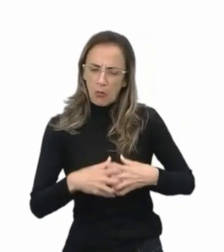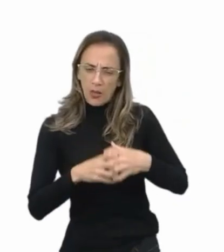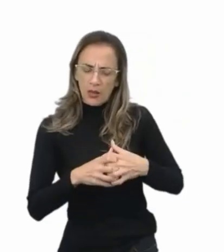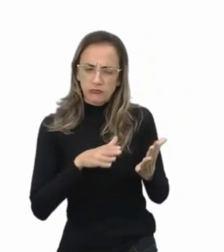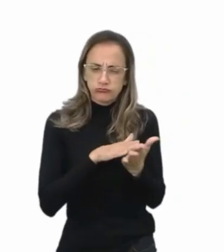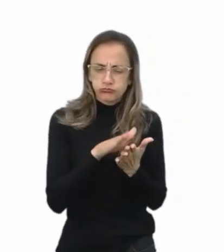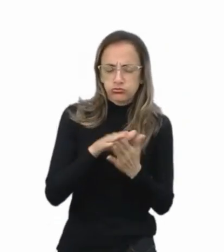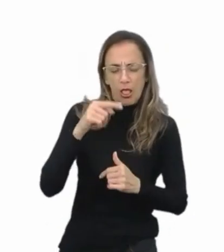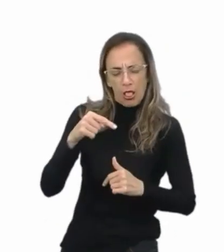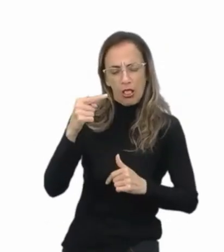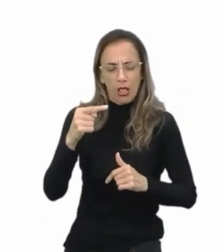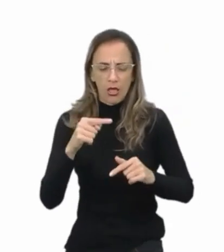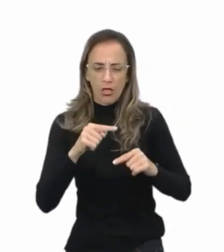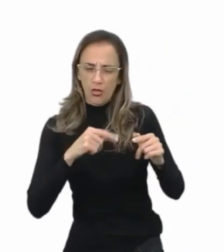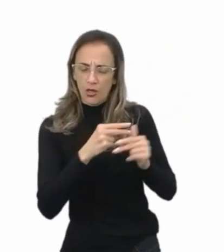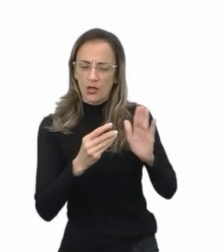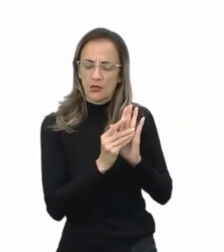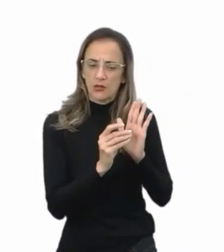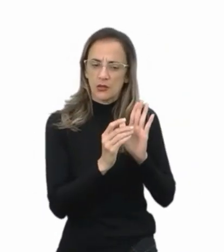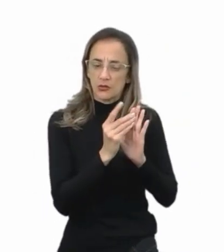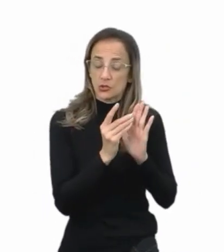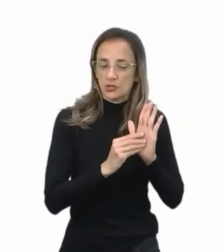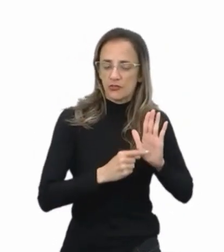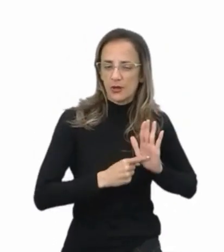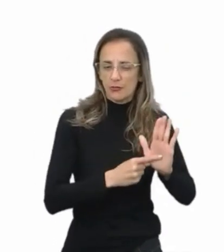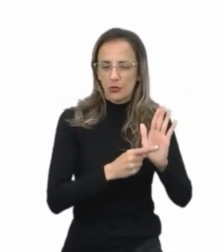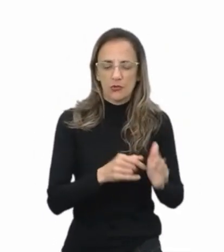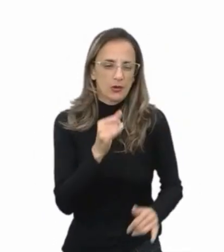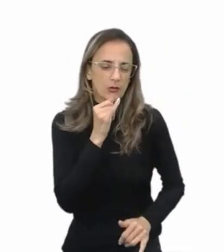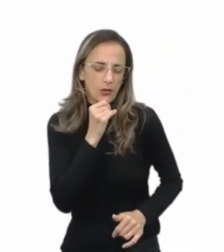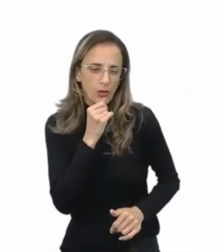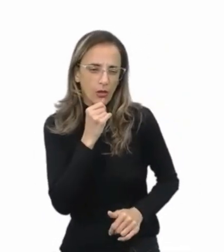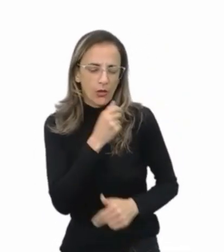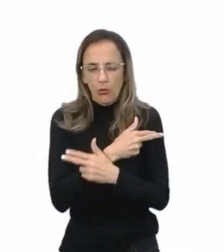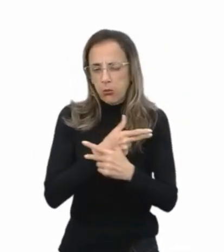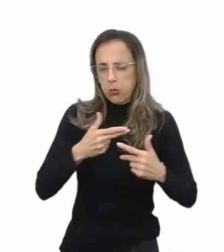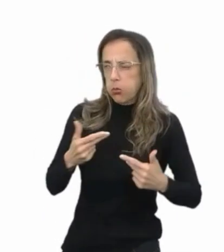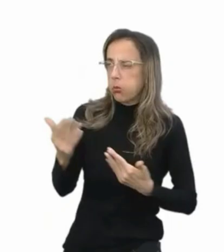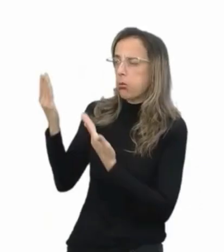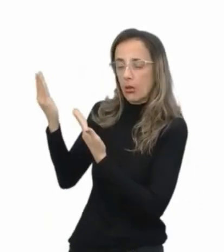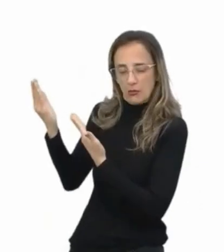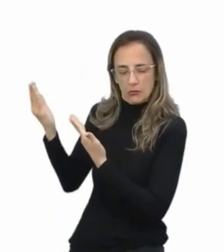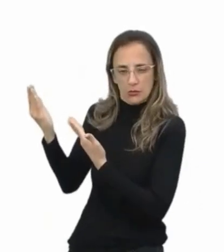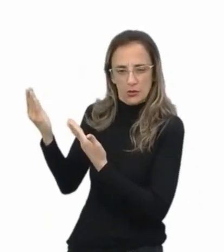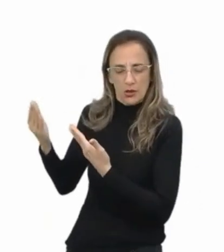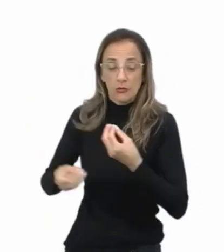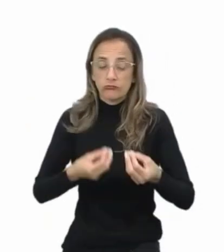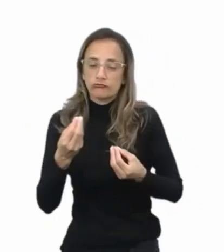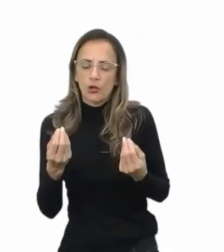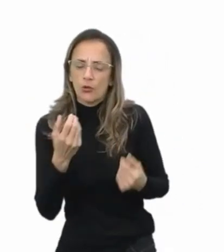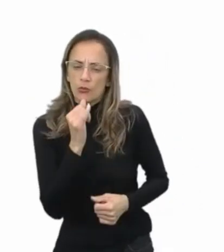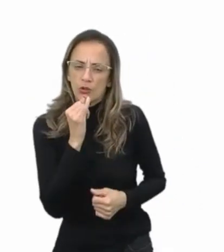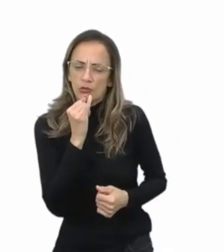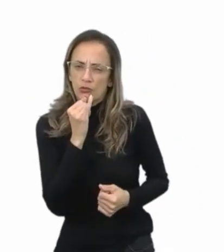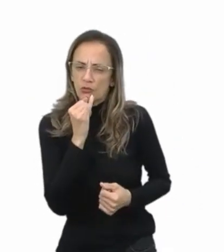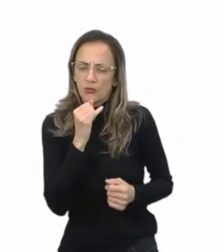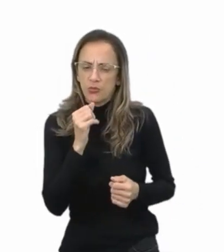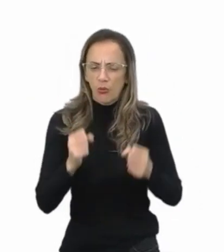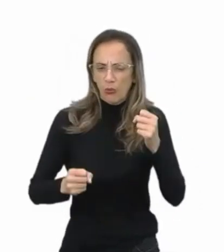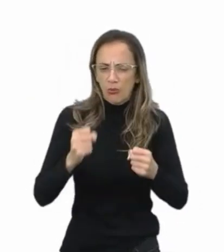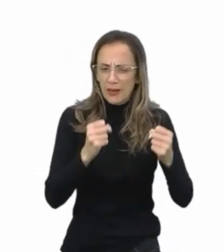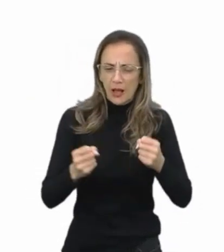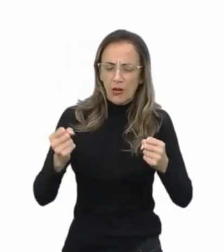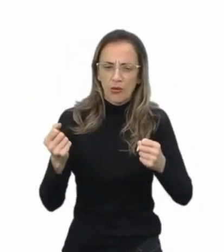Lá no material digital vai ter como exemplo os limpadores de para-brisa, que vão mostrar ali quando a chuva cai no